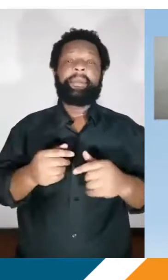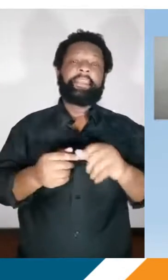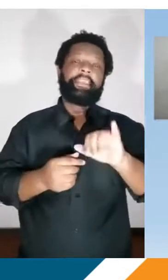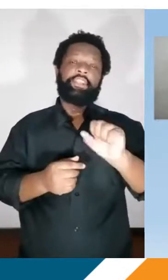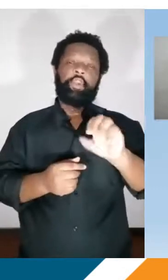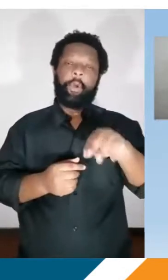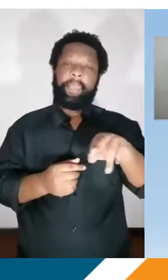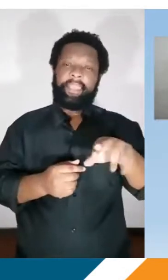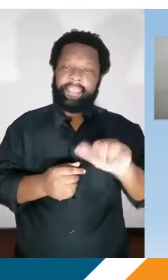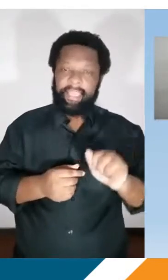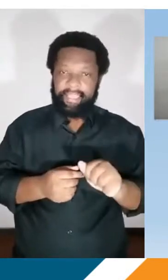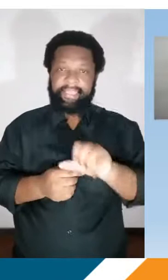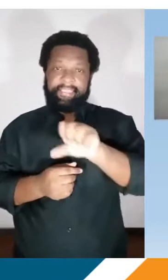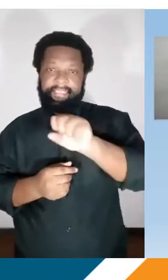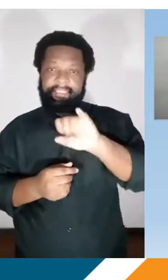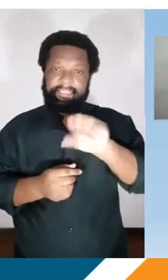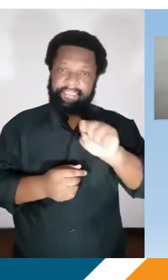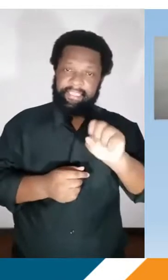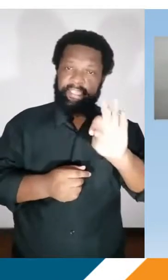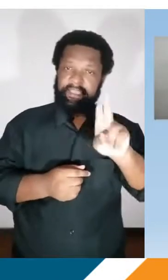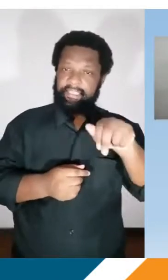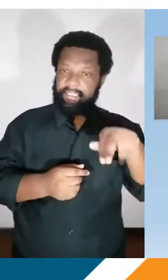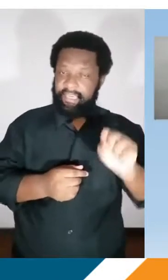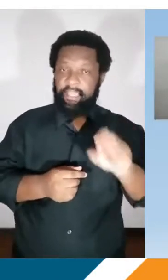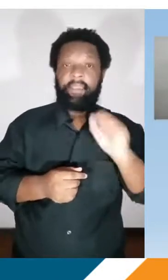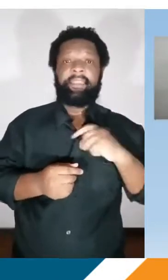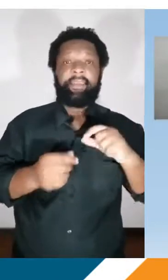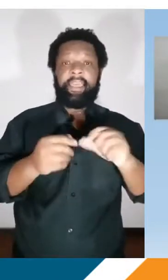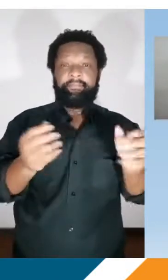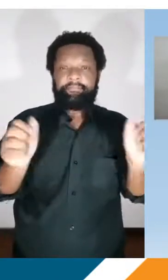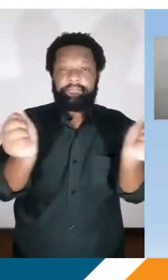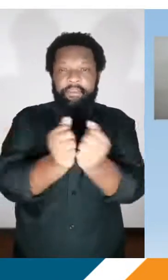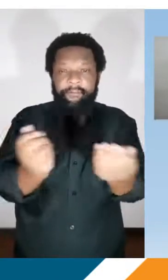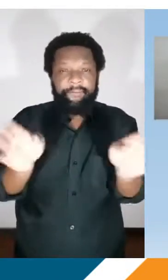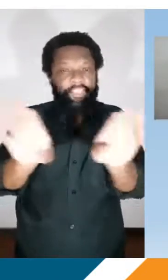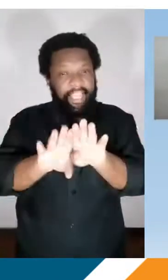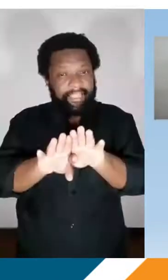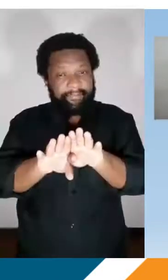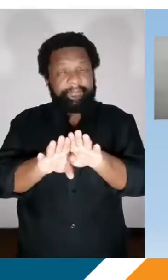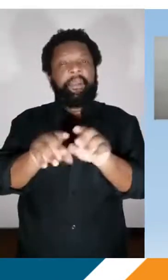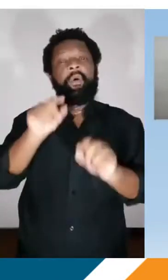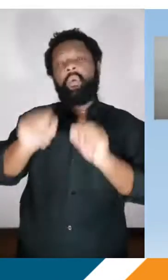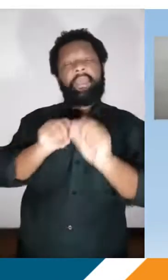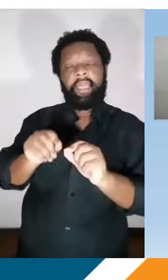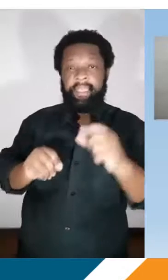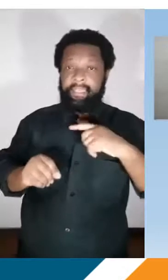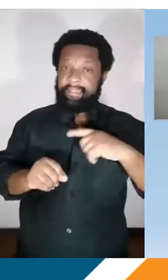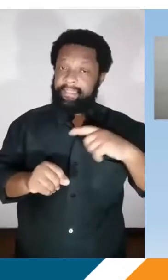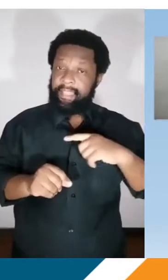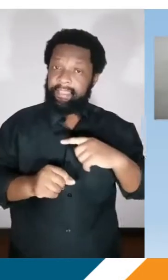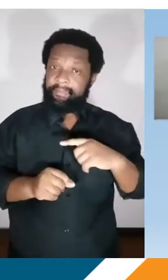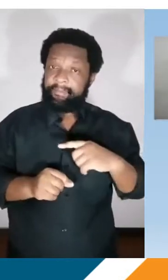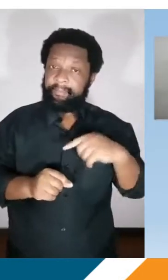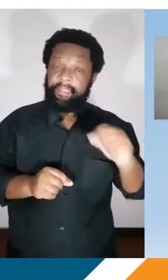para isomeria geométrica cis e trans é quando eu tiver ciclos, tá? Cadeias fechadas saturadas, em que o